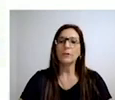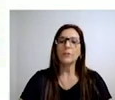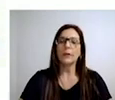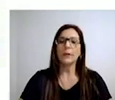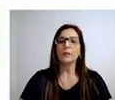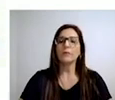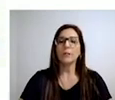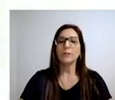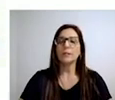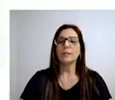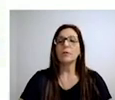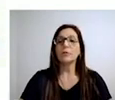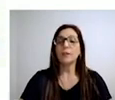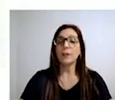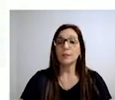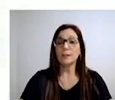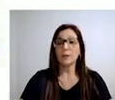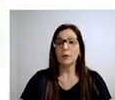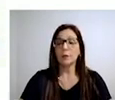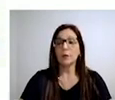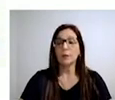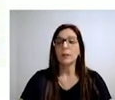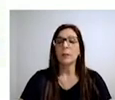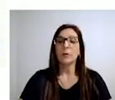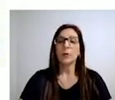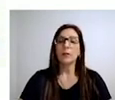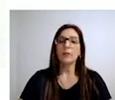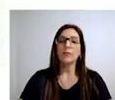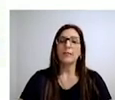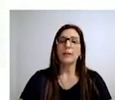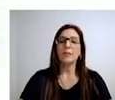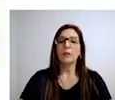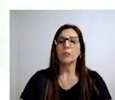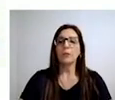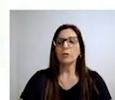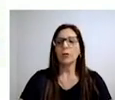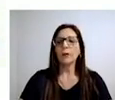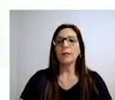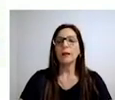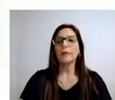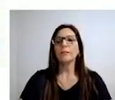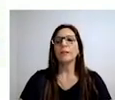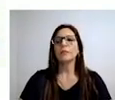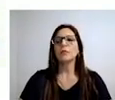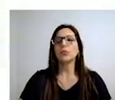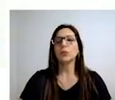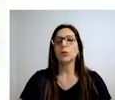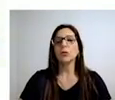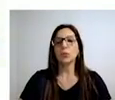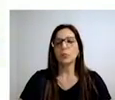4 células filhas, que são diferentes da célula mãe, porque na verdade ela contém só a metade, né, dos